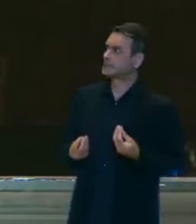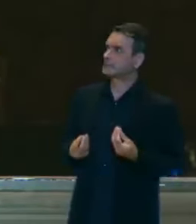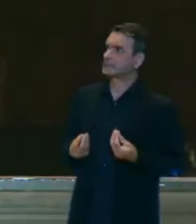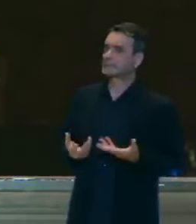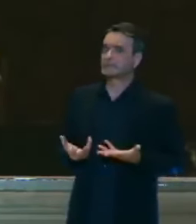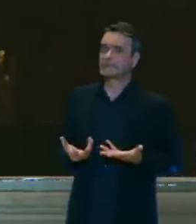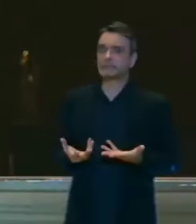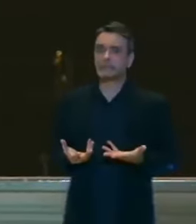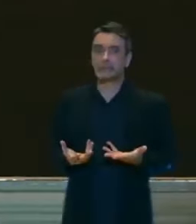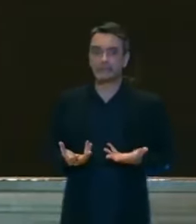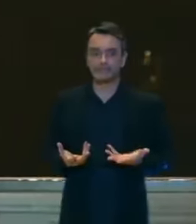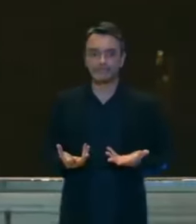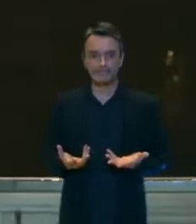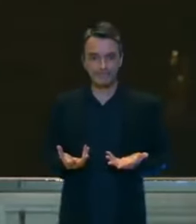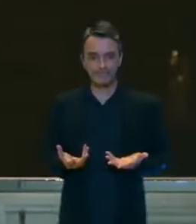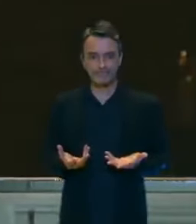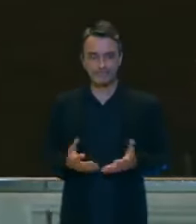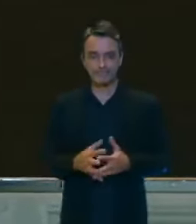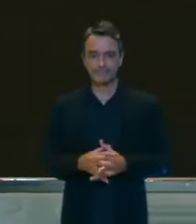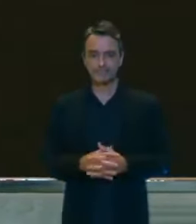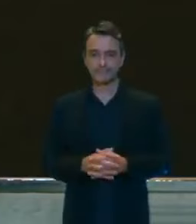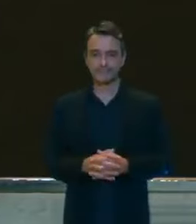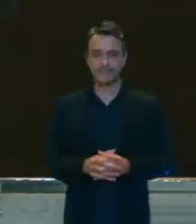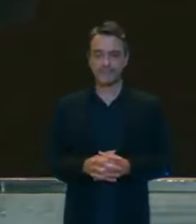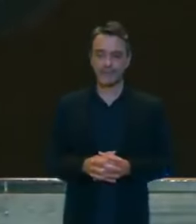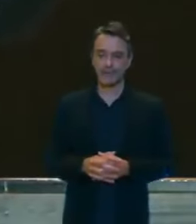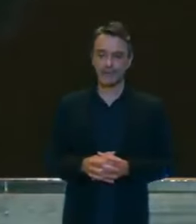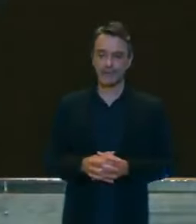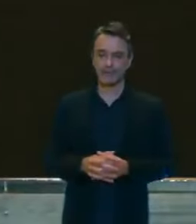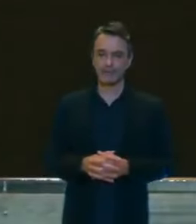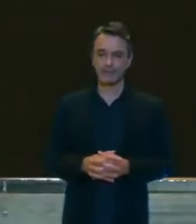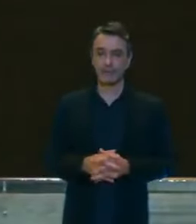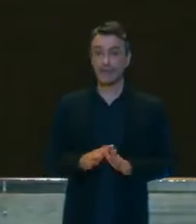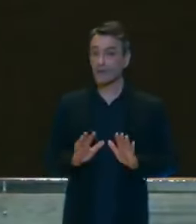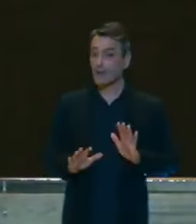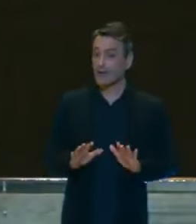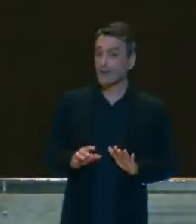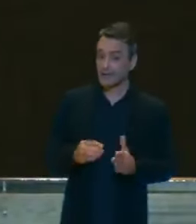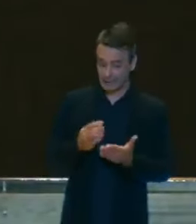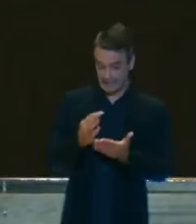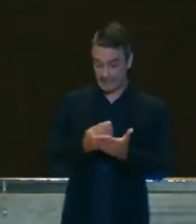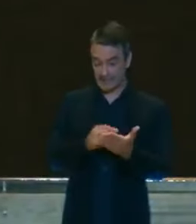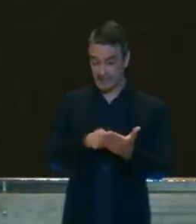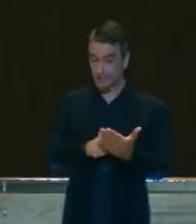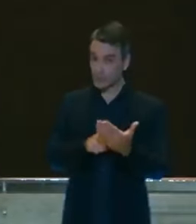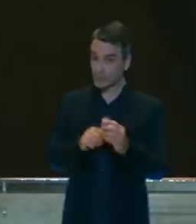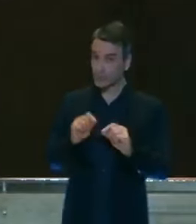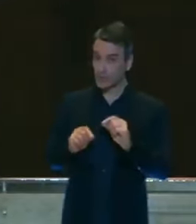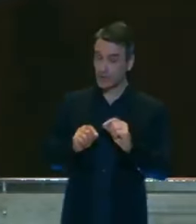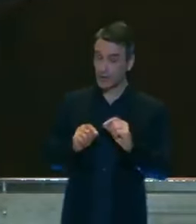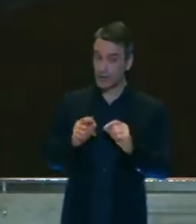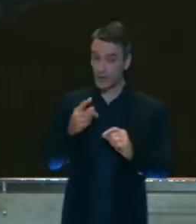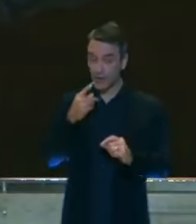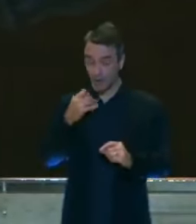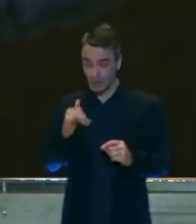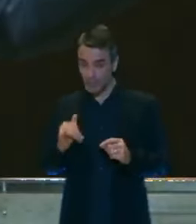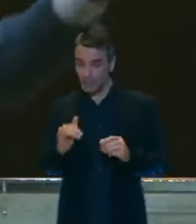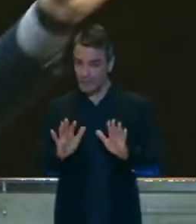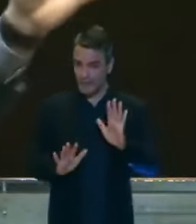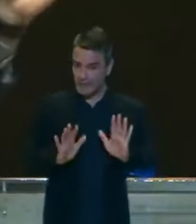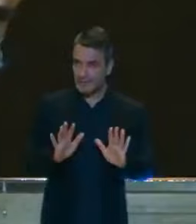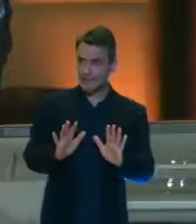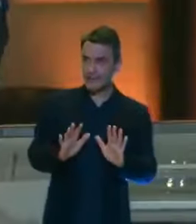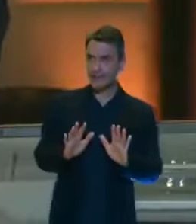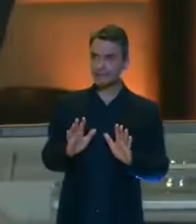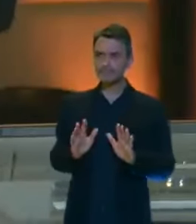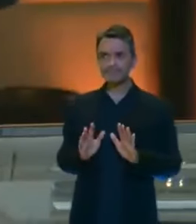embasbacados. E aqui a revelação é como se o profeta estivesse descortinando os